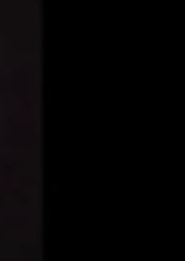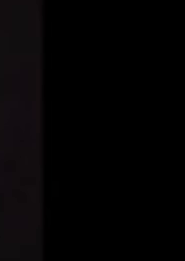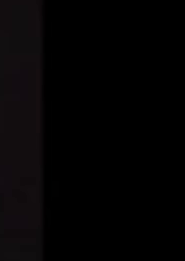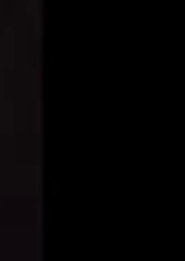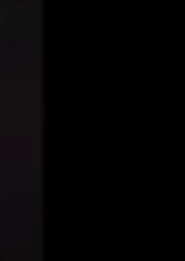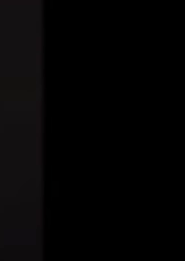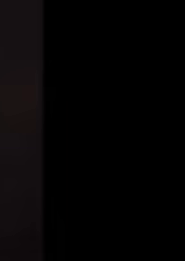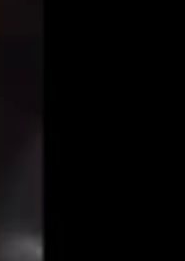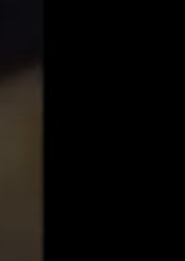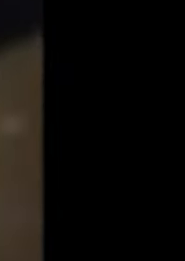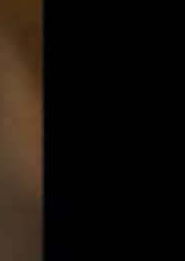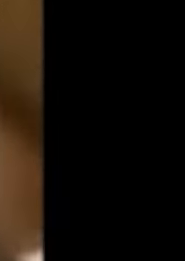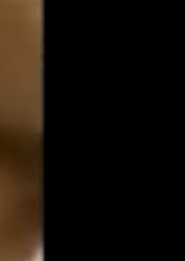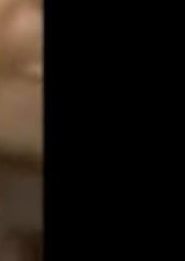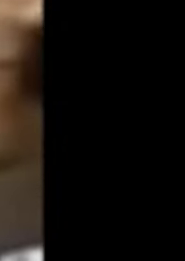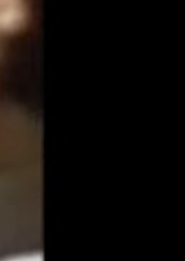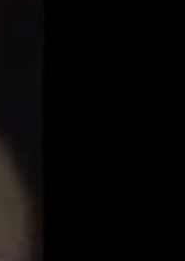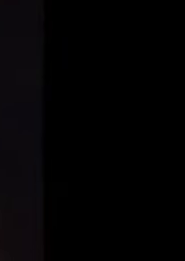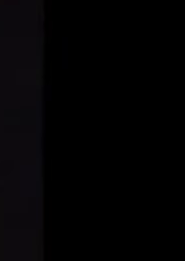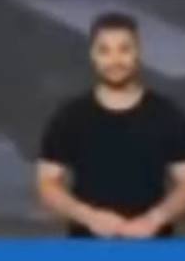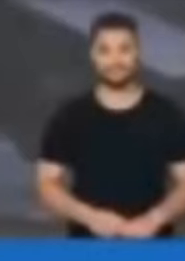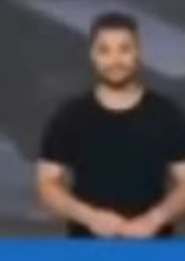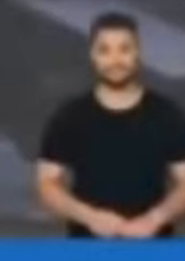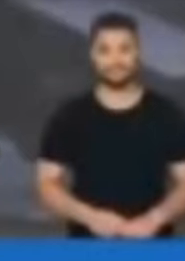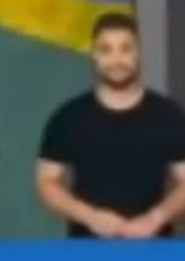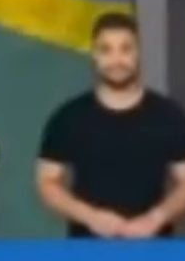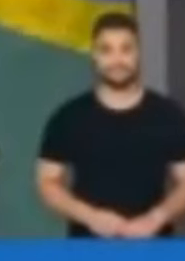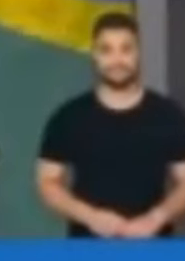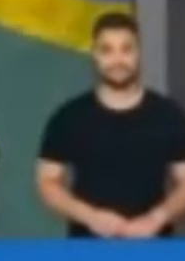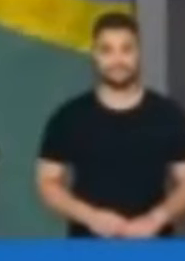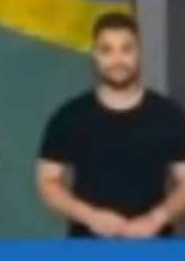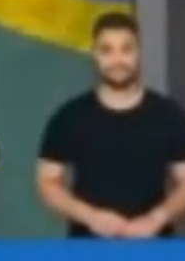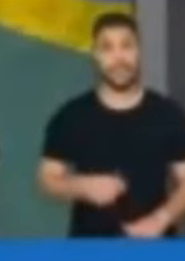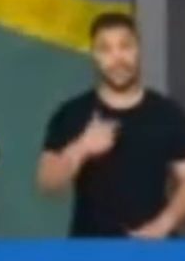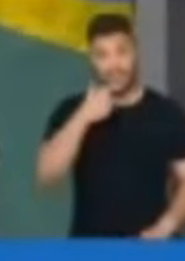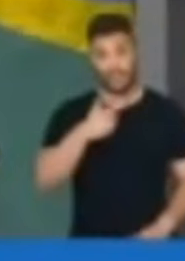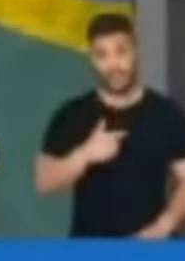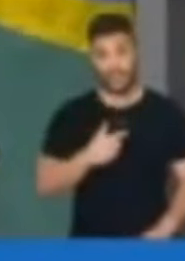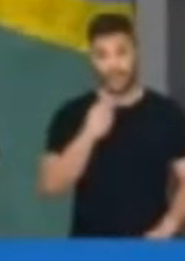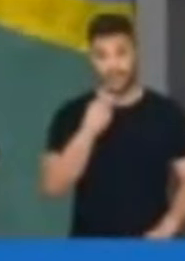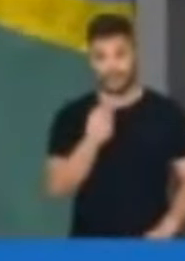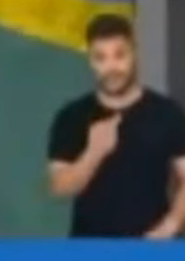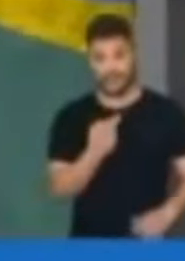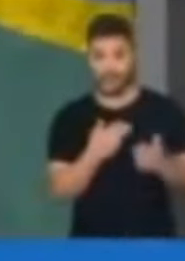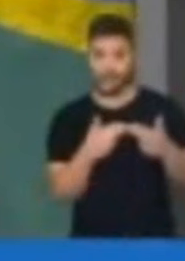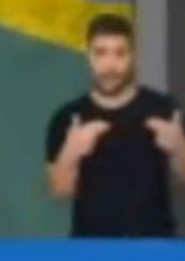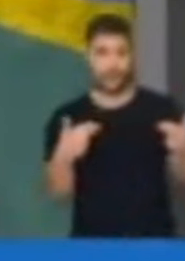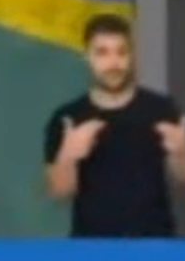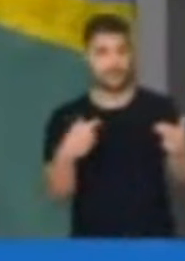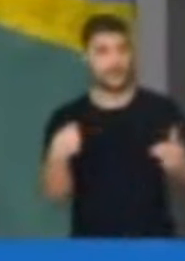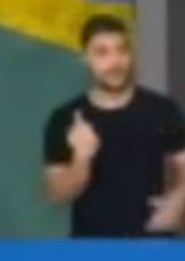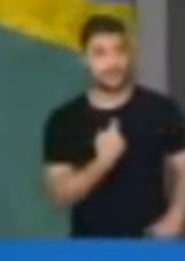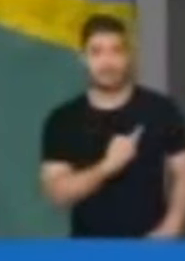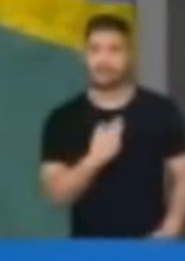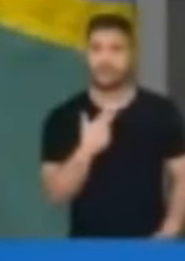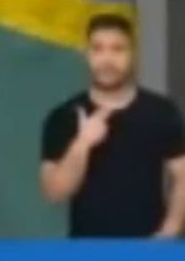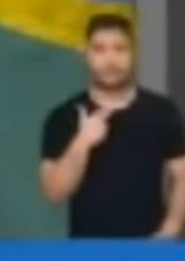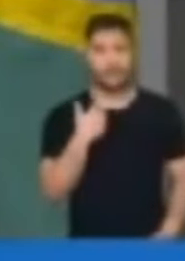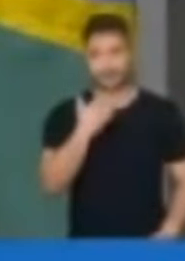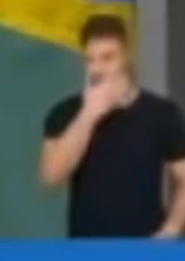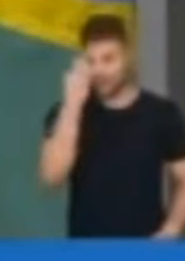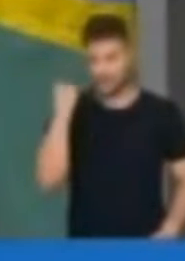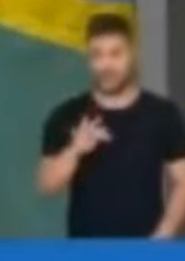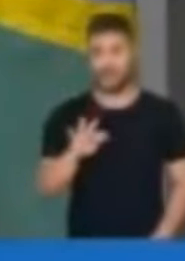vai dar merda, vai dar merda. Senhor presidente, eu venho aqui falar de um caso que não pode cair no esquecimento, né?